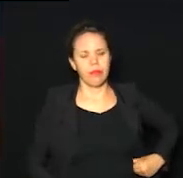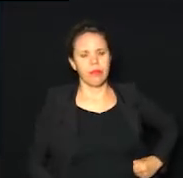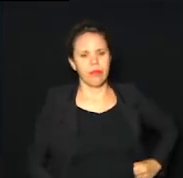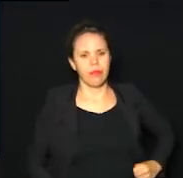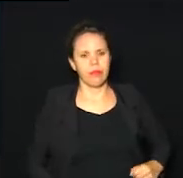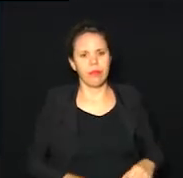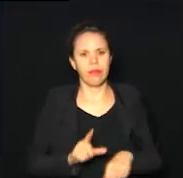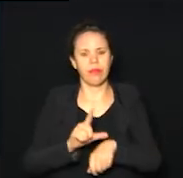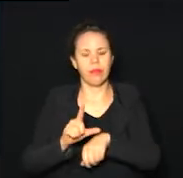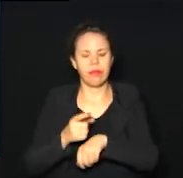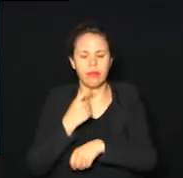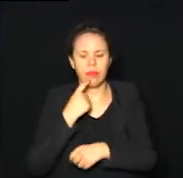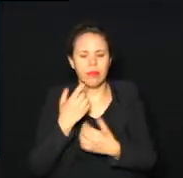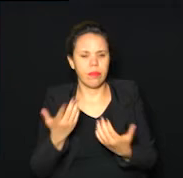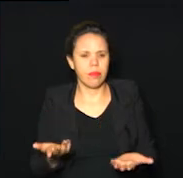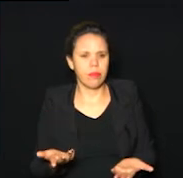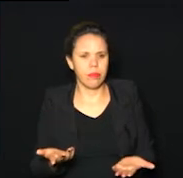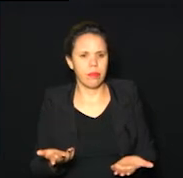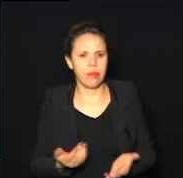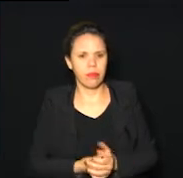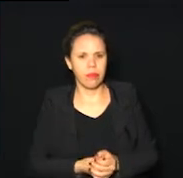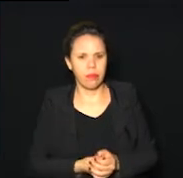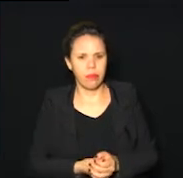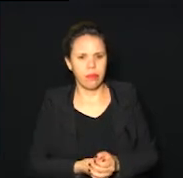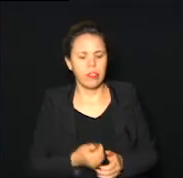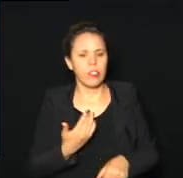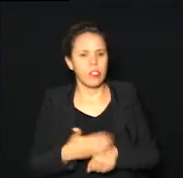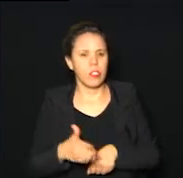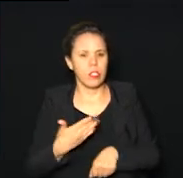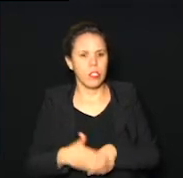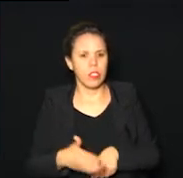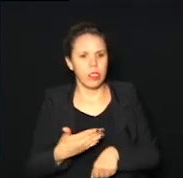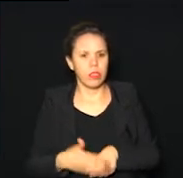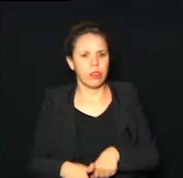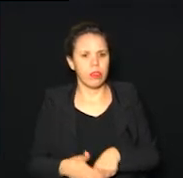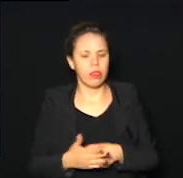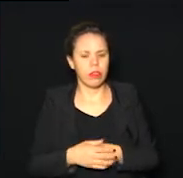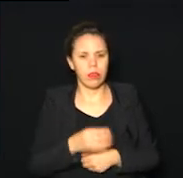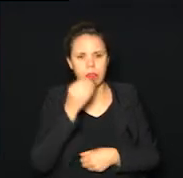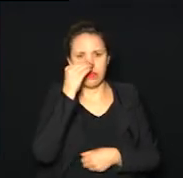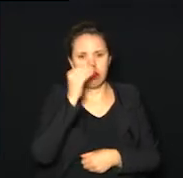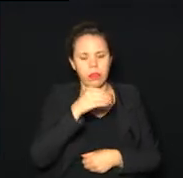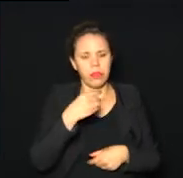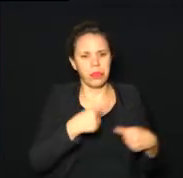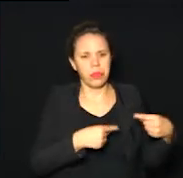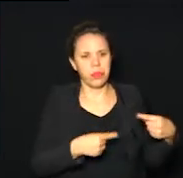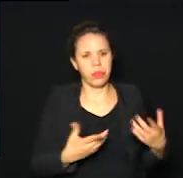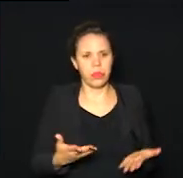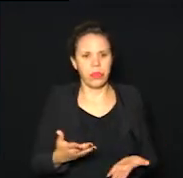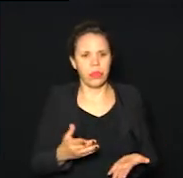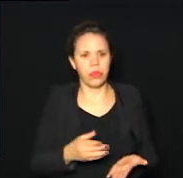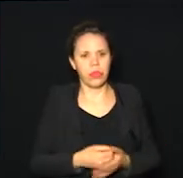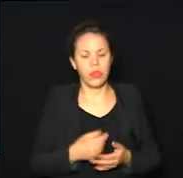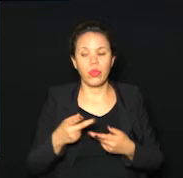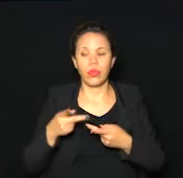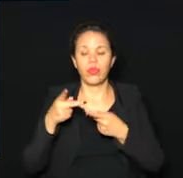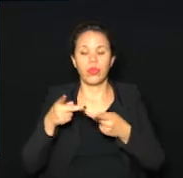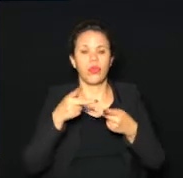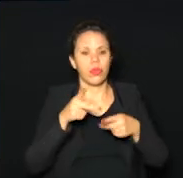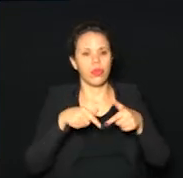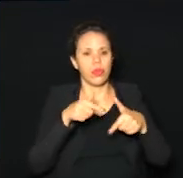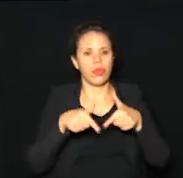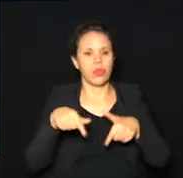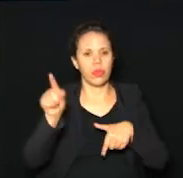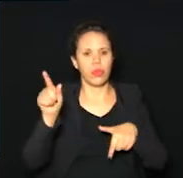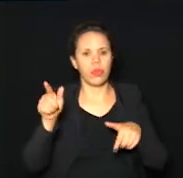das lojas em Campinas, ou seja, praticou a necropolítica, né? Convidou os trabalhadores a